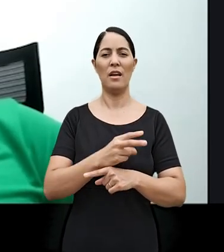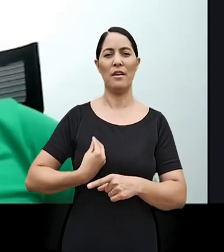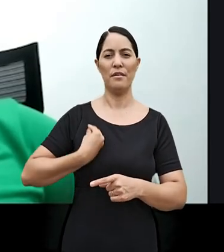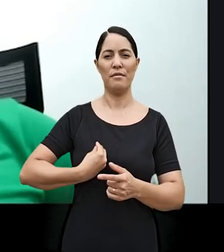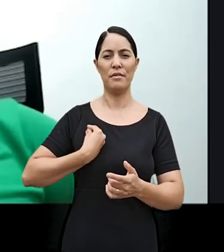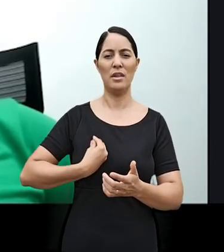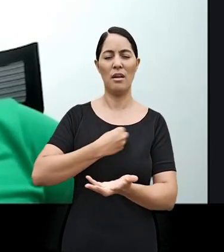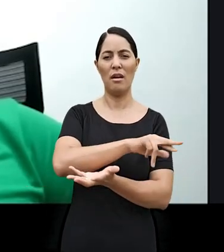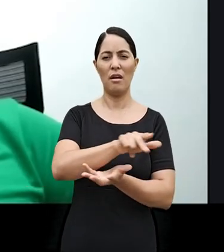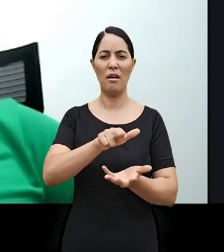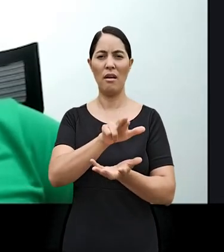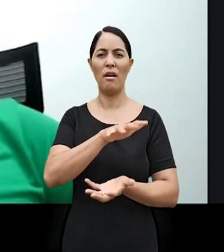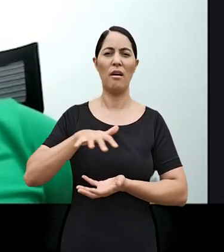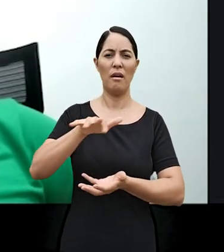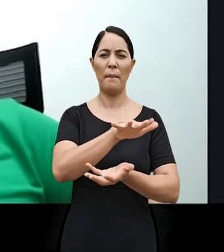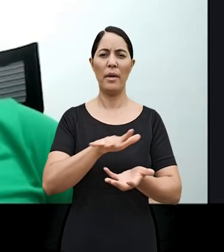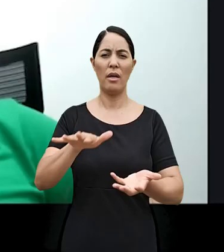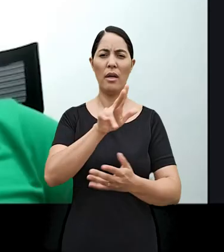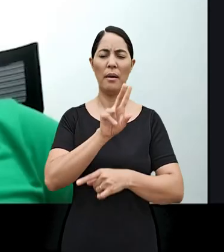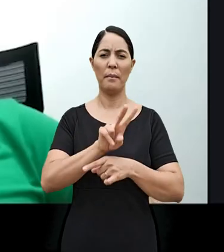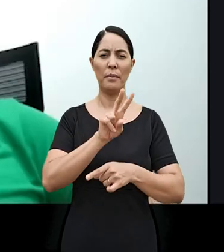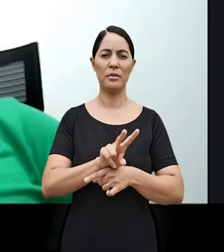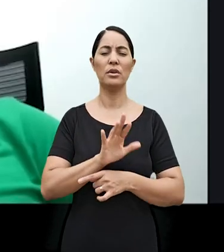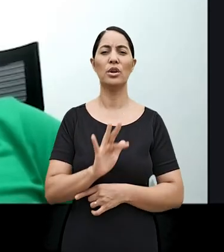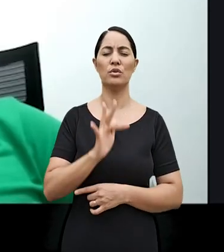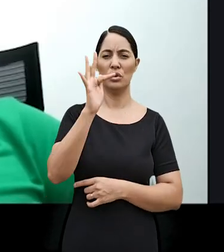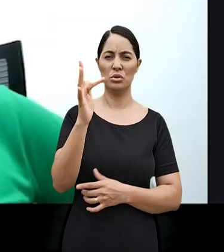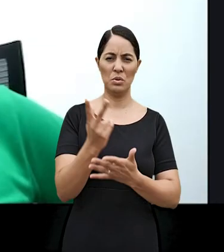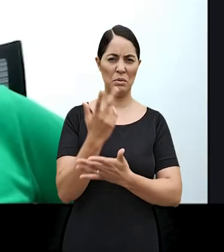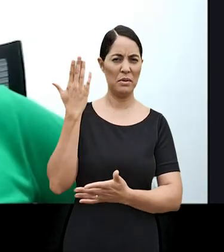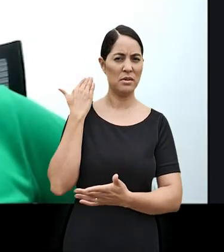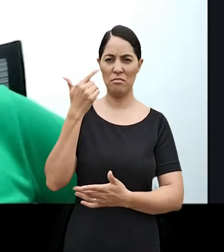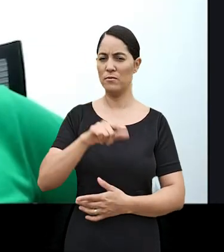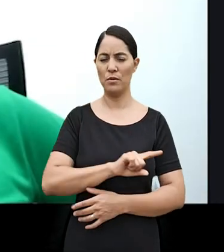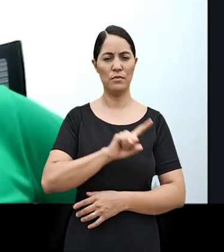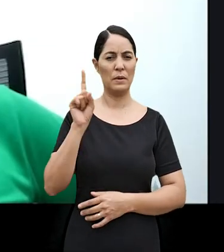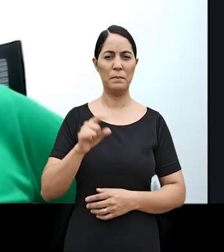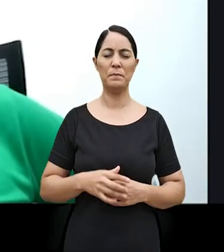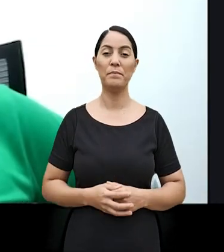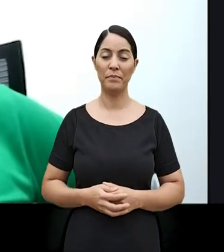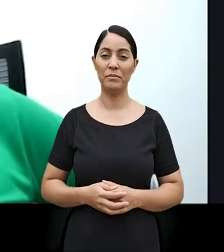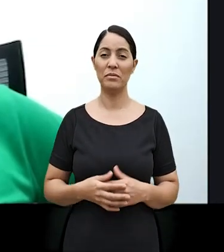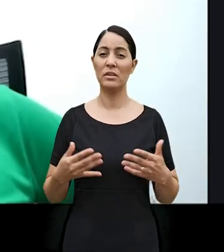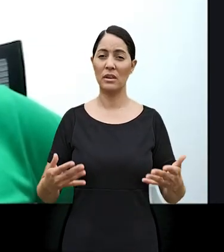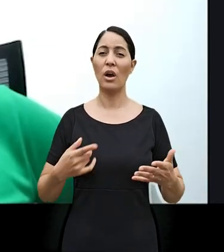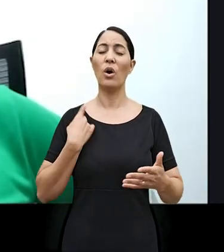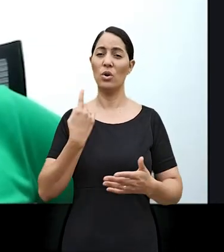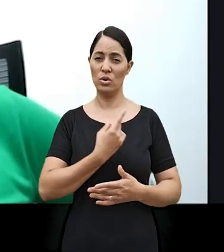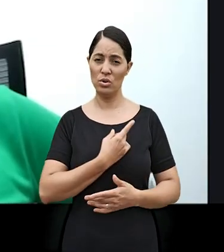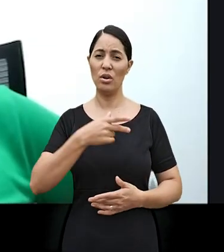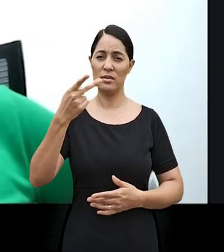e garantir um futuro que não repita os erros do passado. Dessa forma, seguindo uma diretriz da